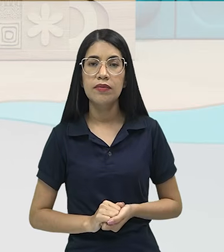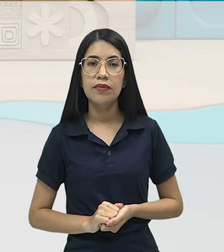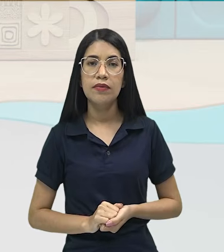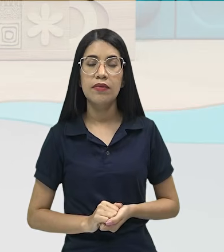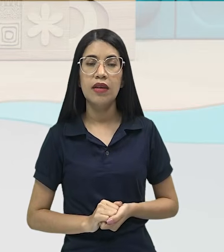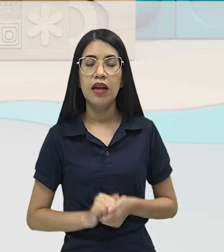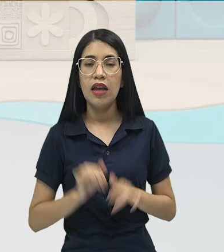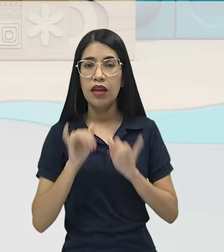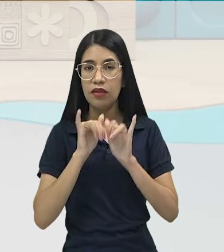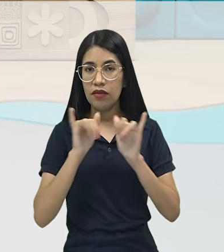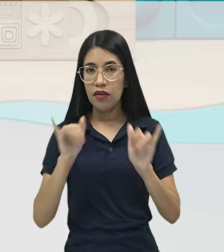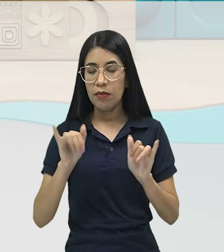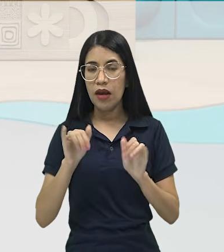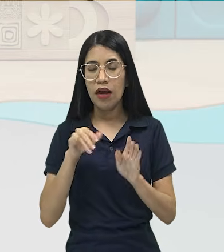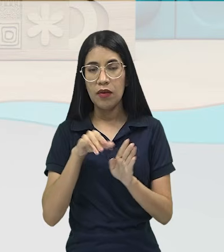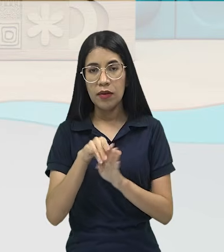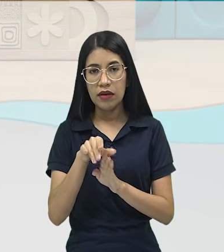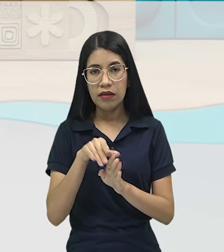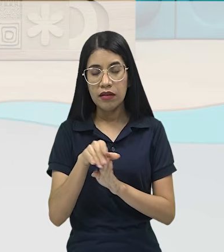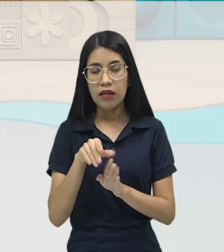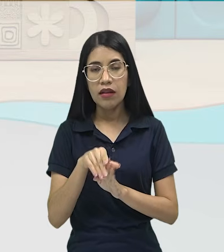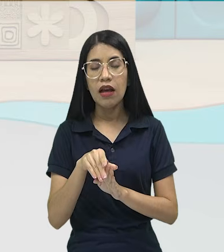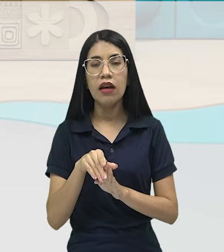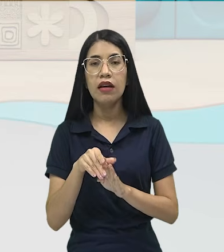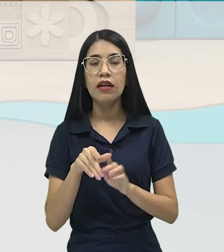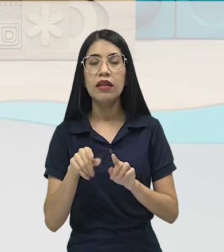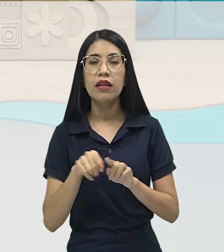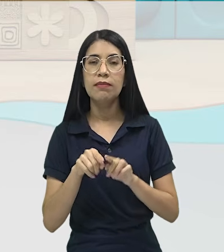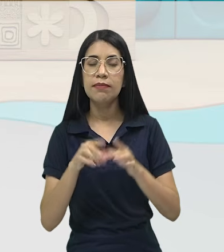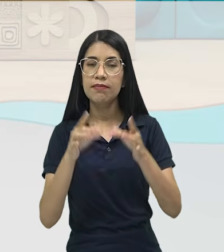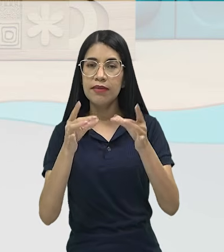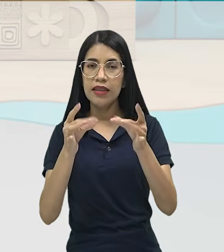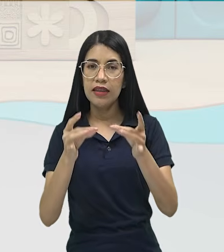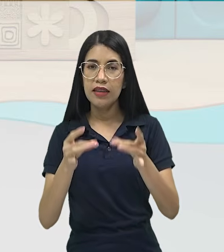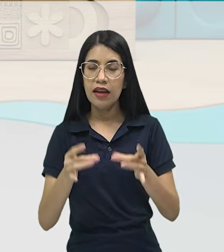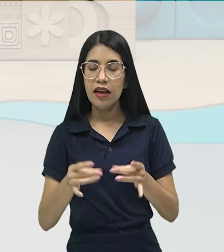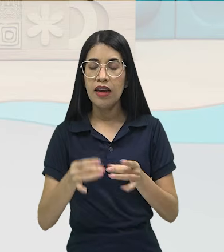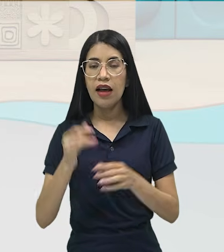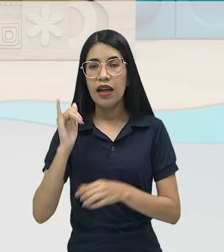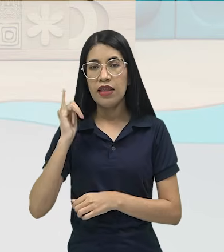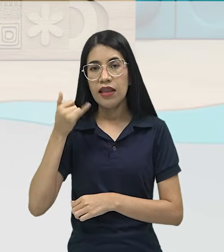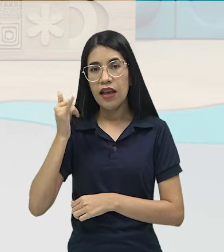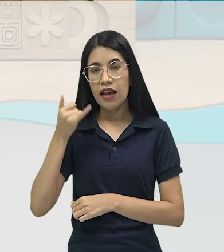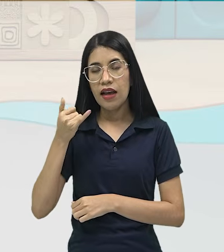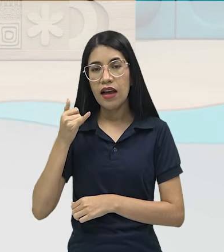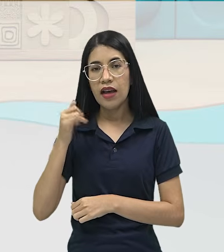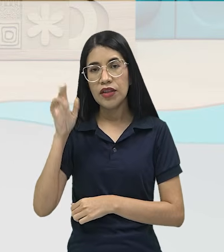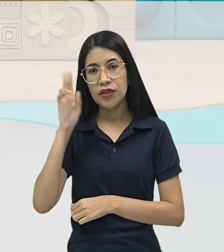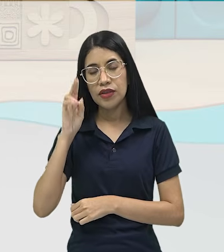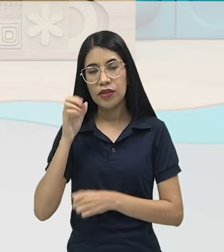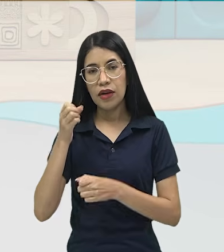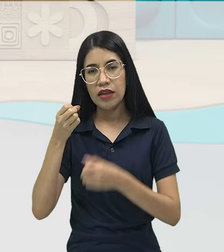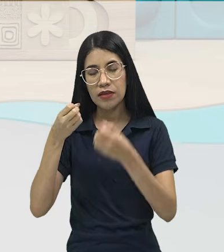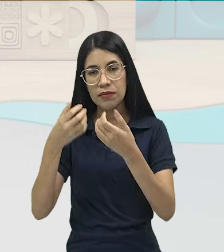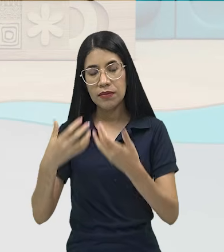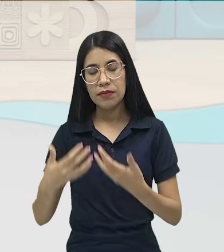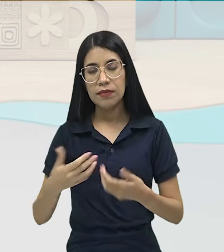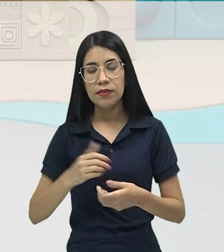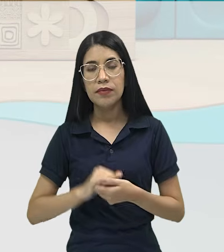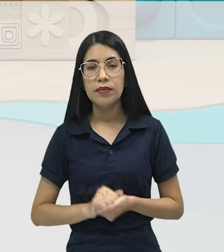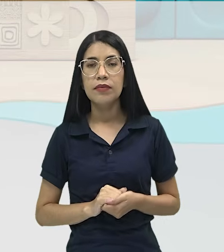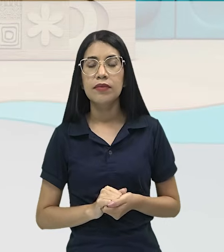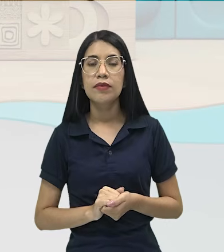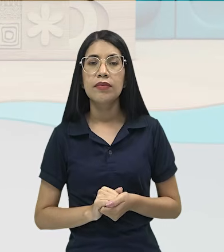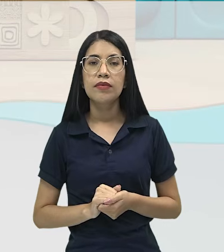De informar, de instruir, né? De descrever, de narrar, contar histórias.